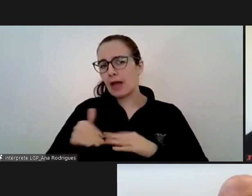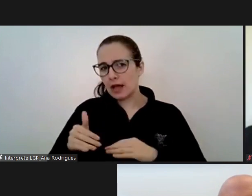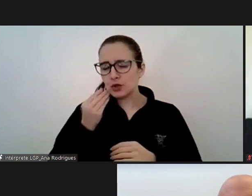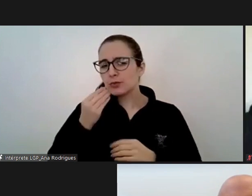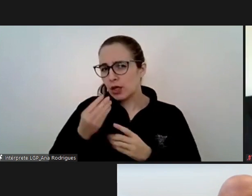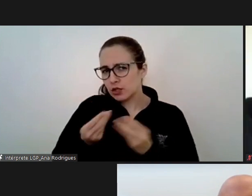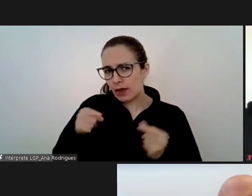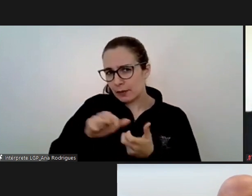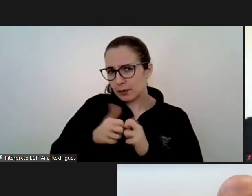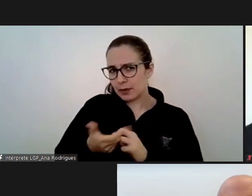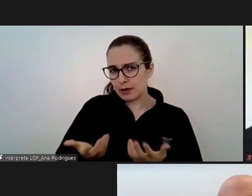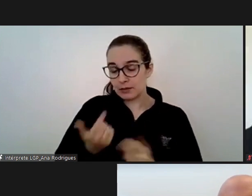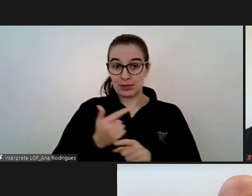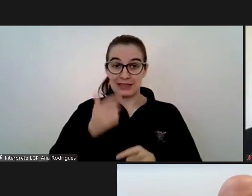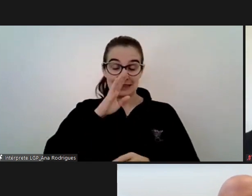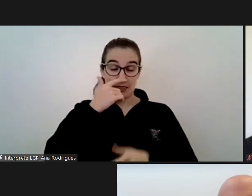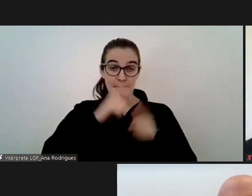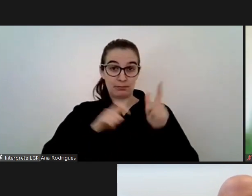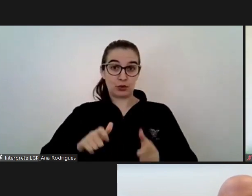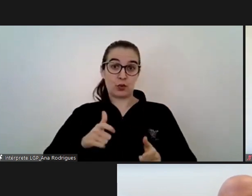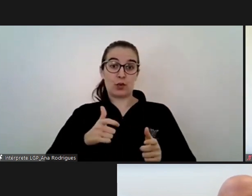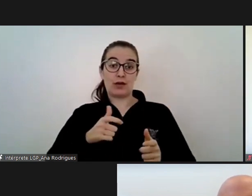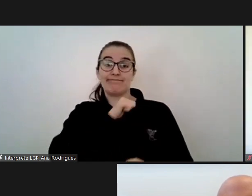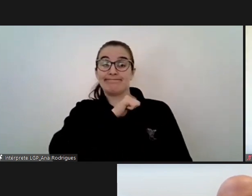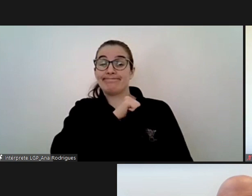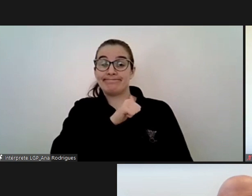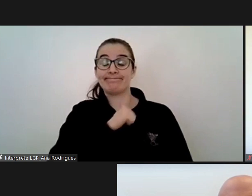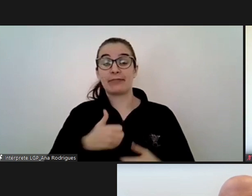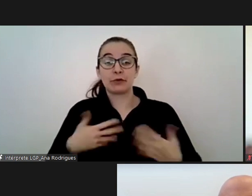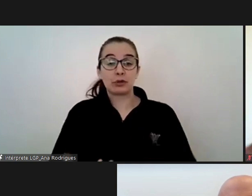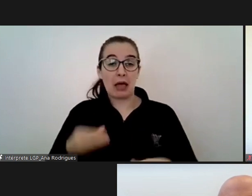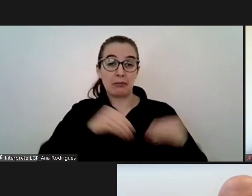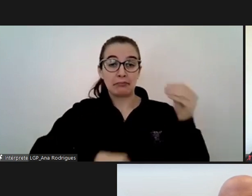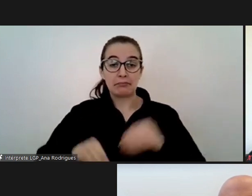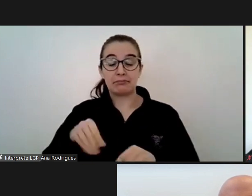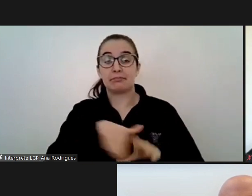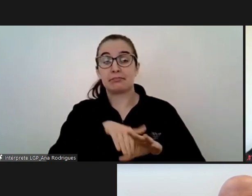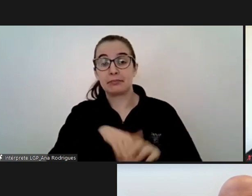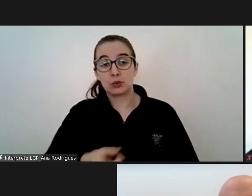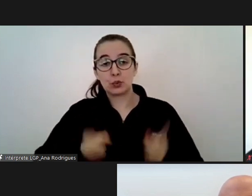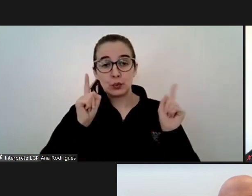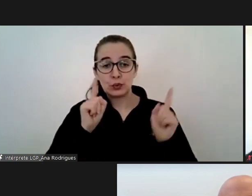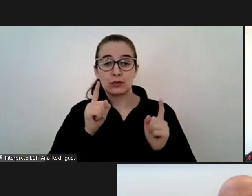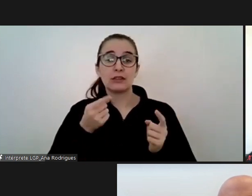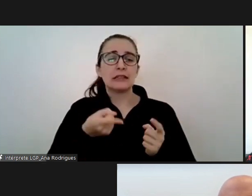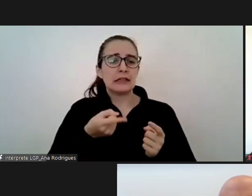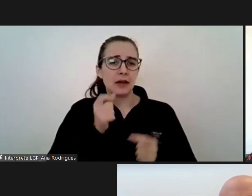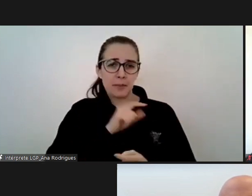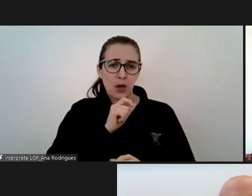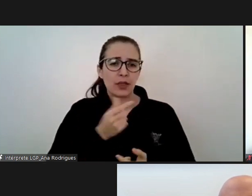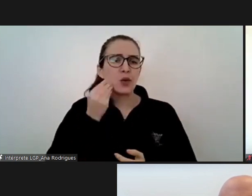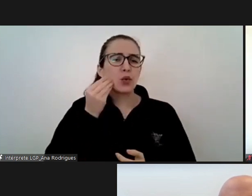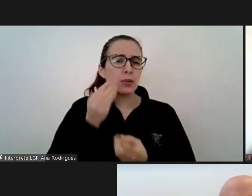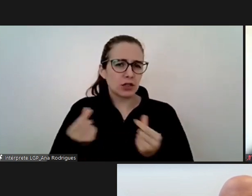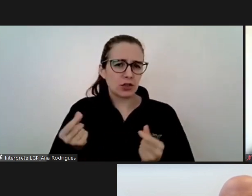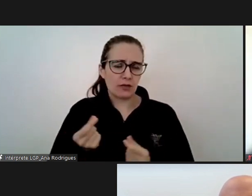é? Que é a apatia política, seja qual for a forma pela qual ela se expressa, como o Nuno